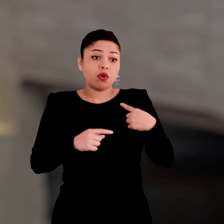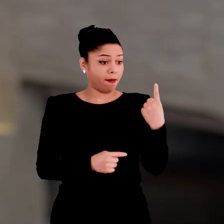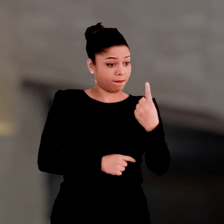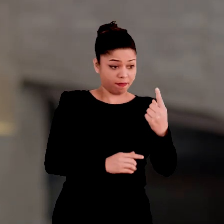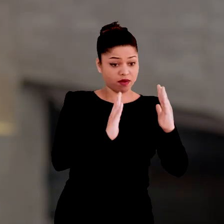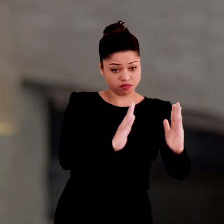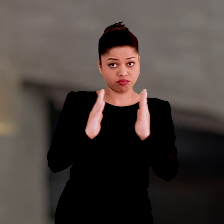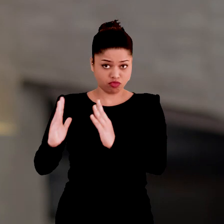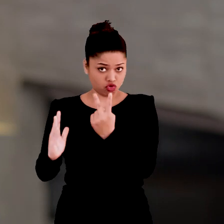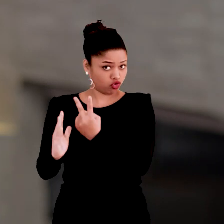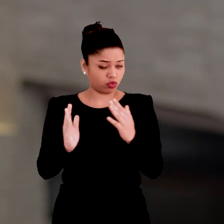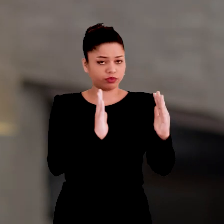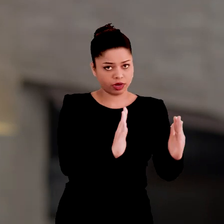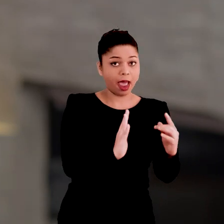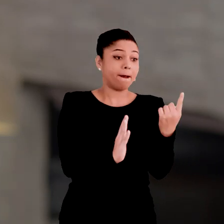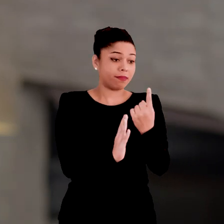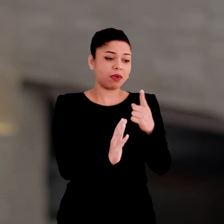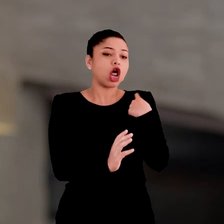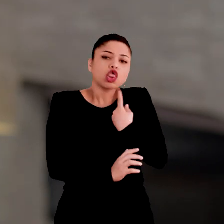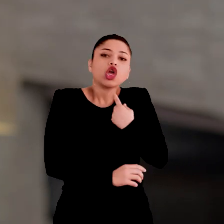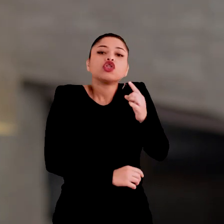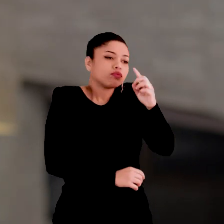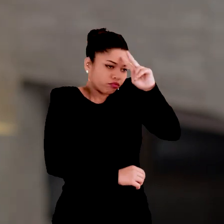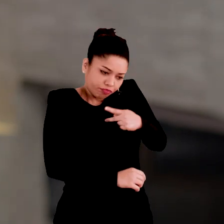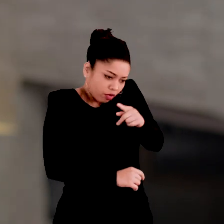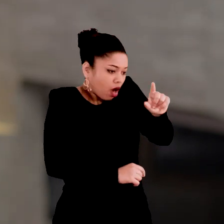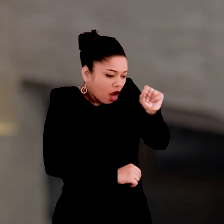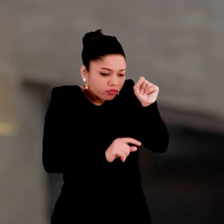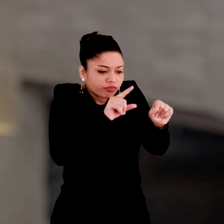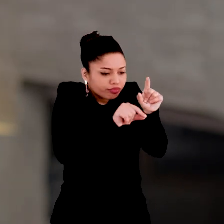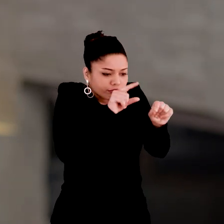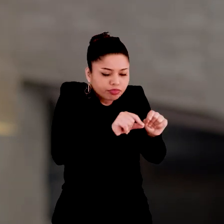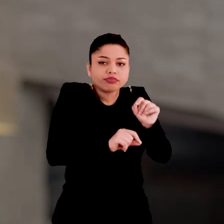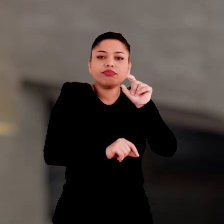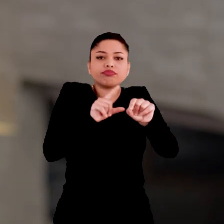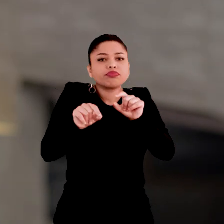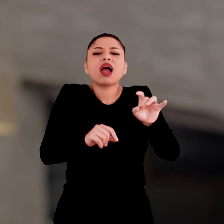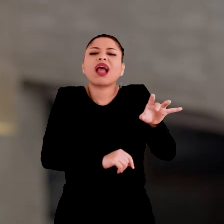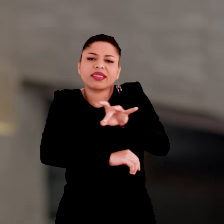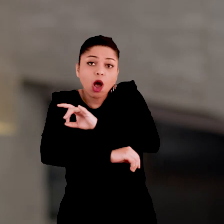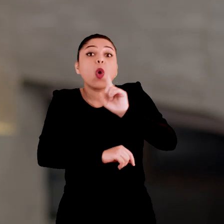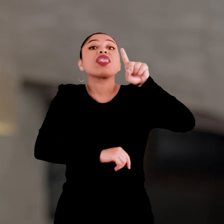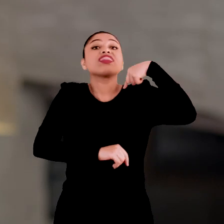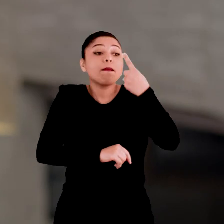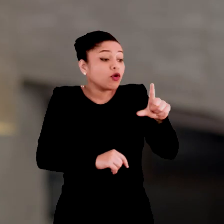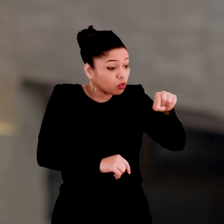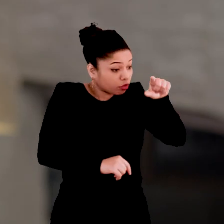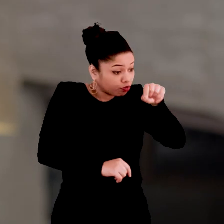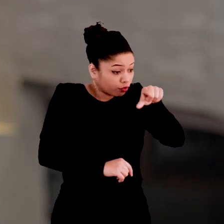etapa individual, em que cada um de nós fez uma pré-seleção, para a gente fazer uma grande conversa depois,